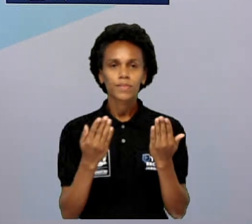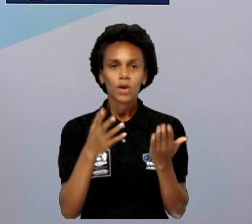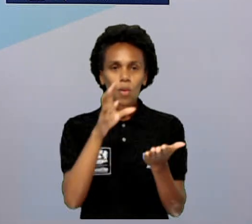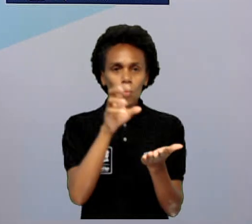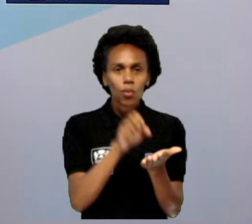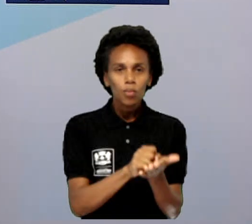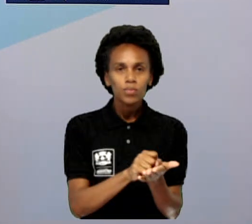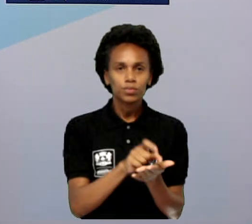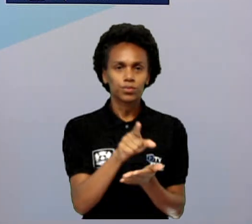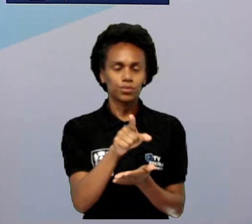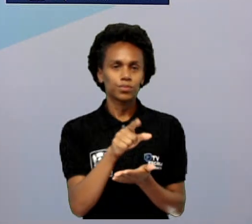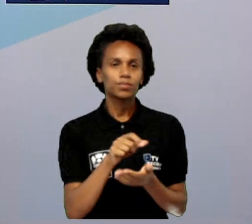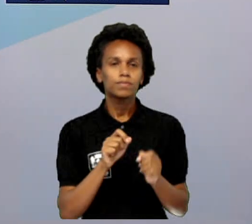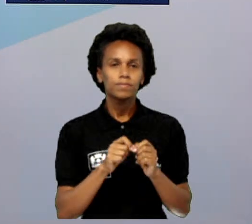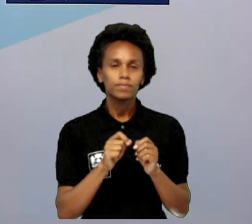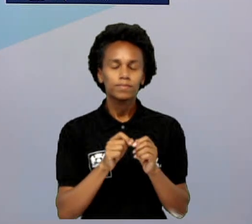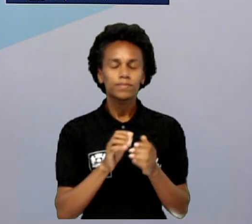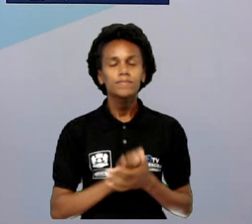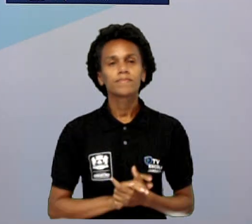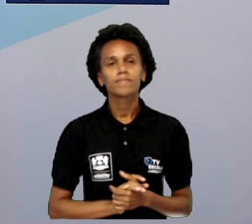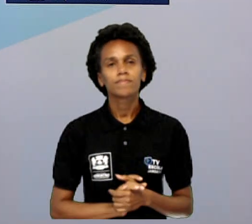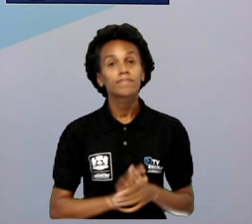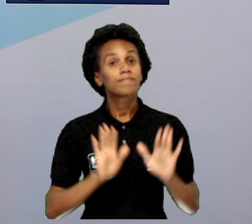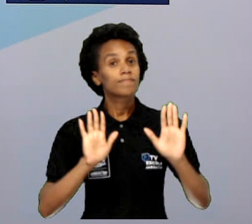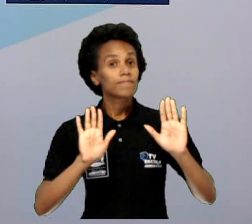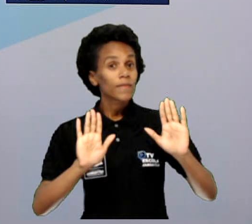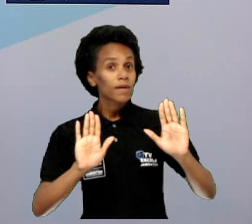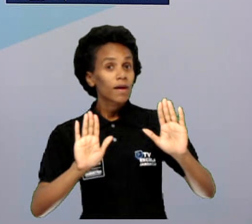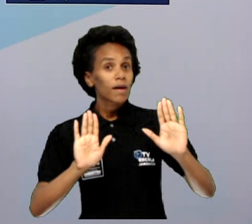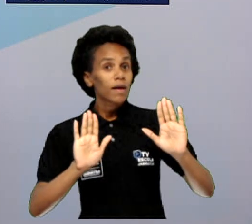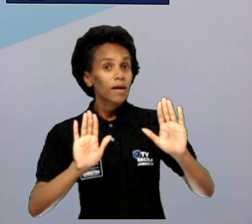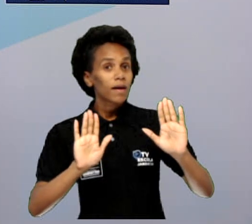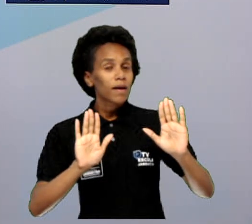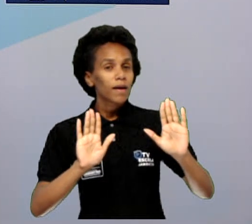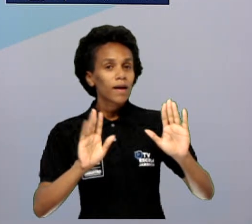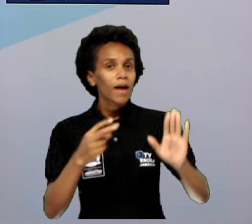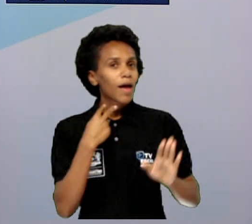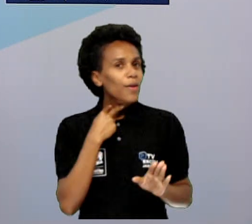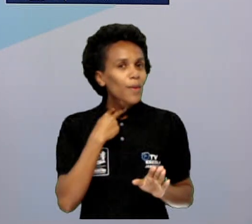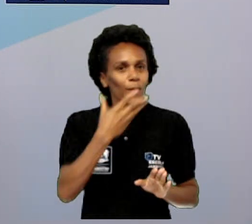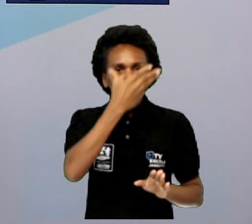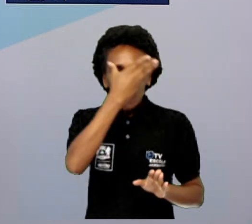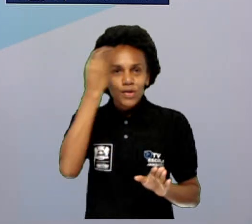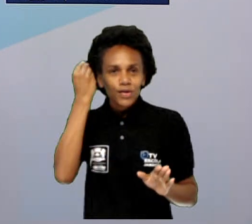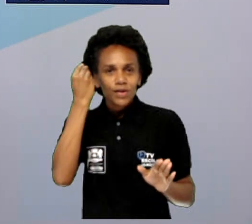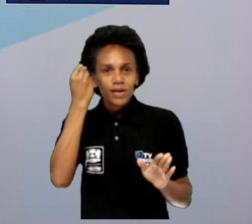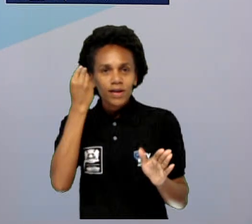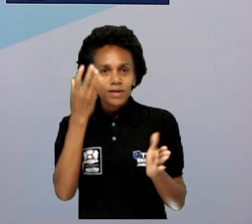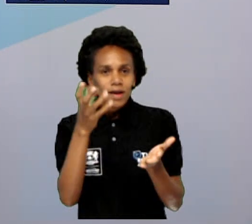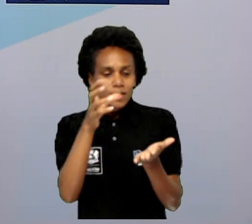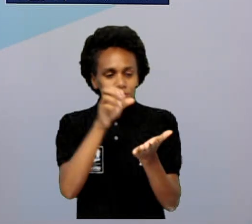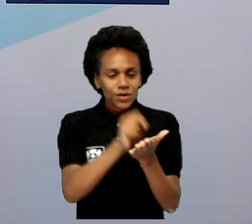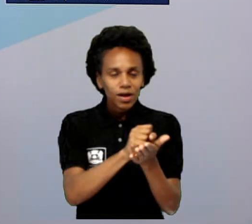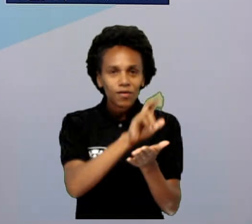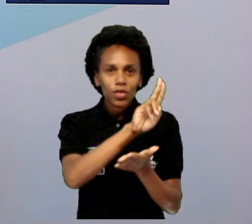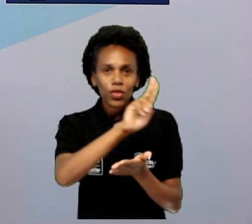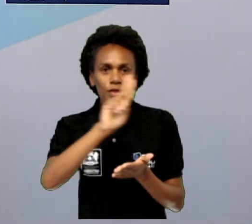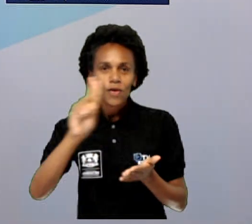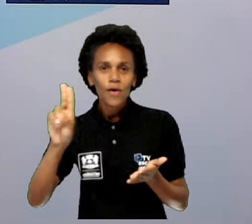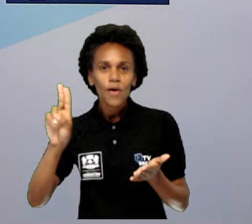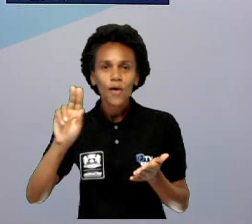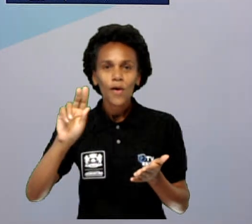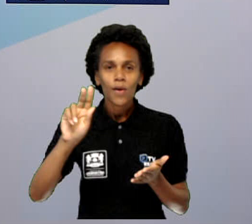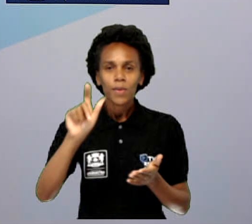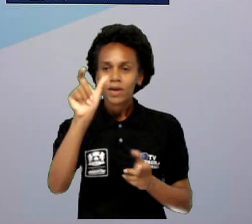você fez, tá certo? Ah, não esquece de colocar o nome dos seus entrevistados, tá certo? Então,